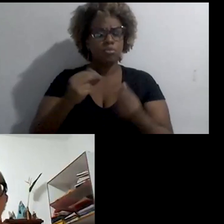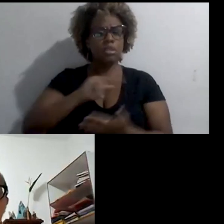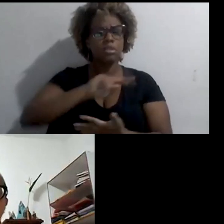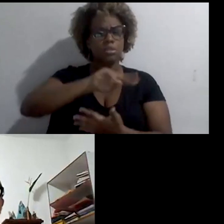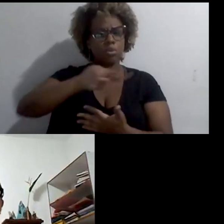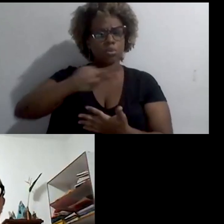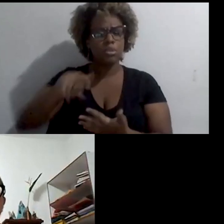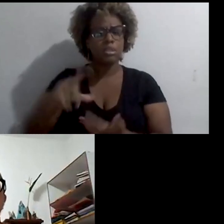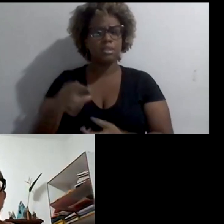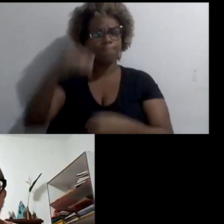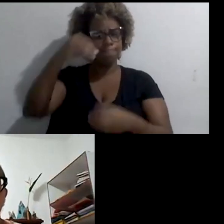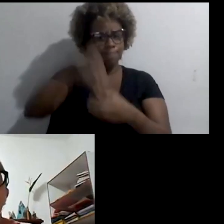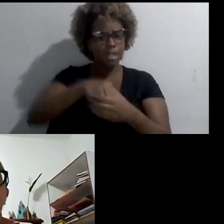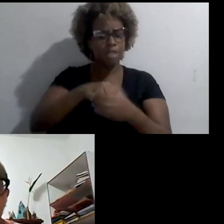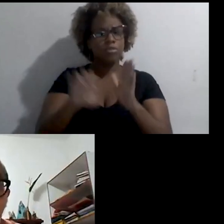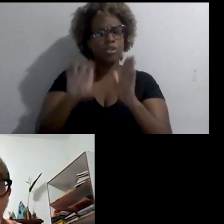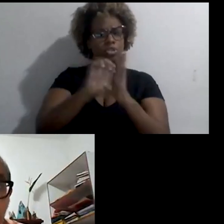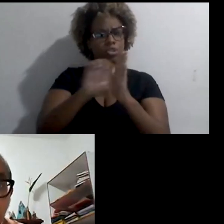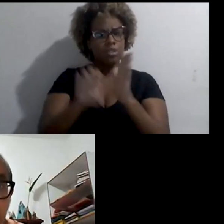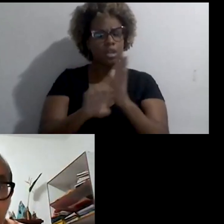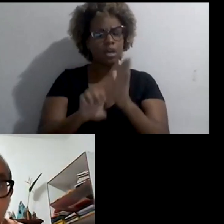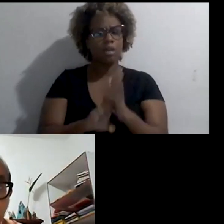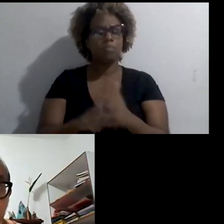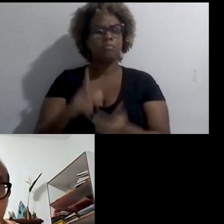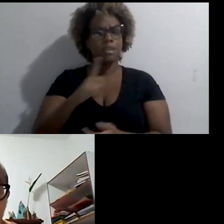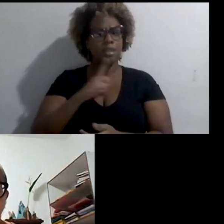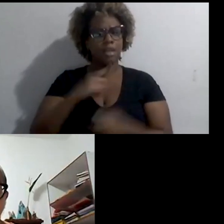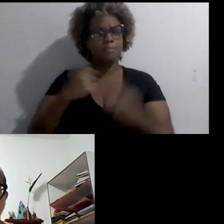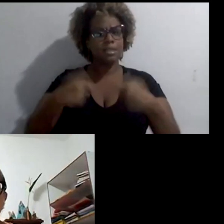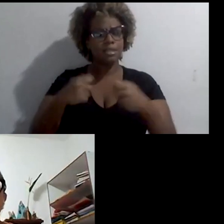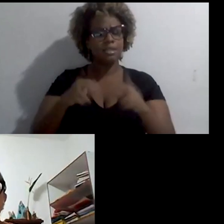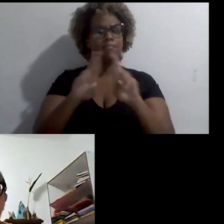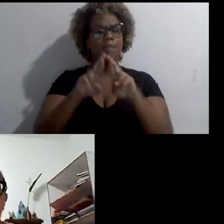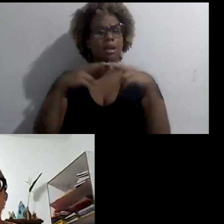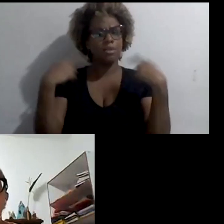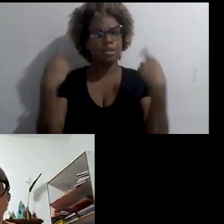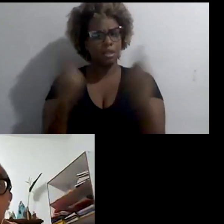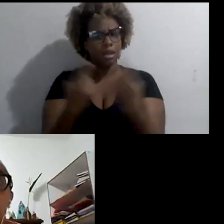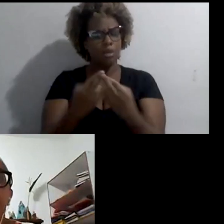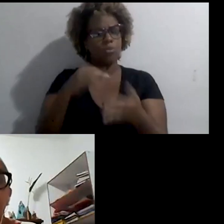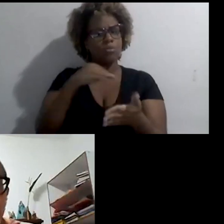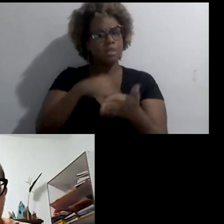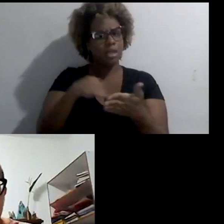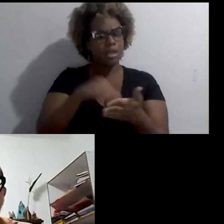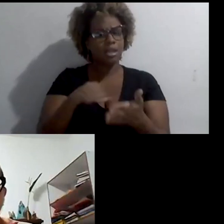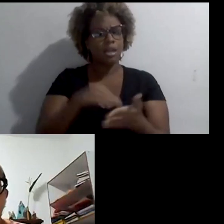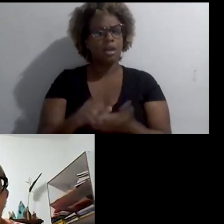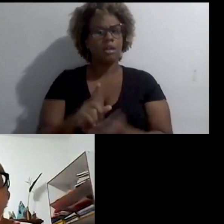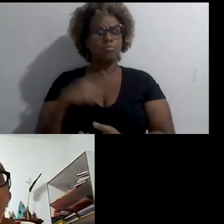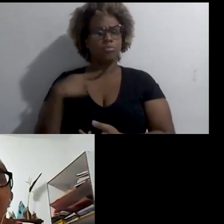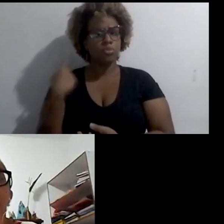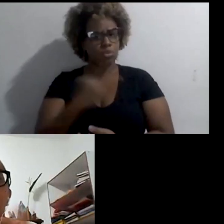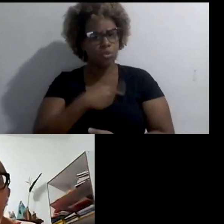do edital calendarizado ao qual queremos sim uma reunião com o secretário Bruno para, com nossa experiência,